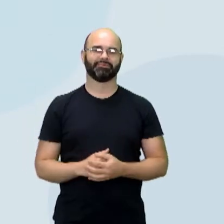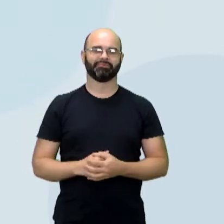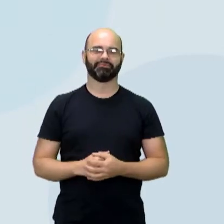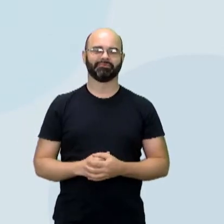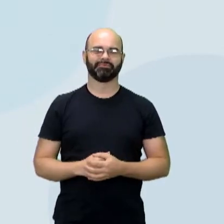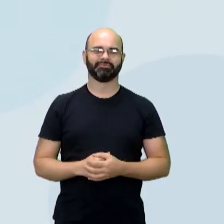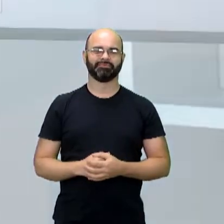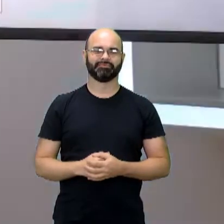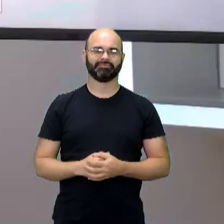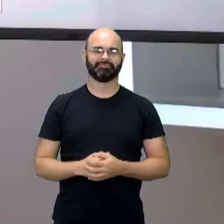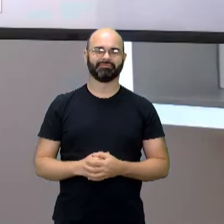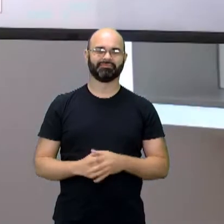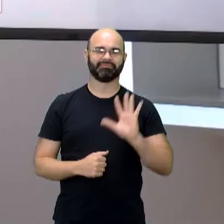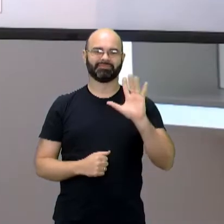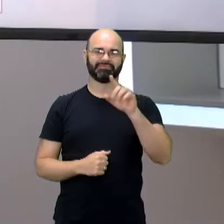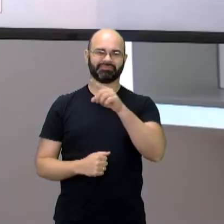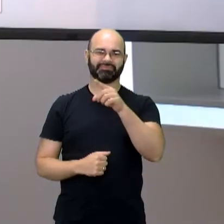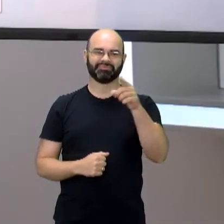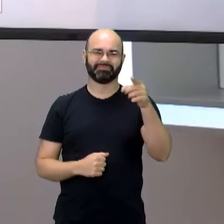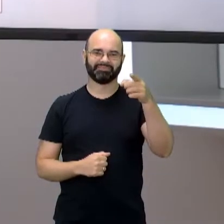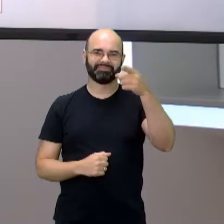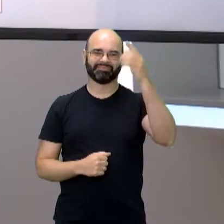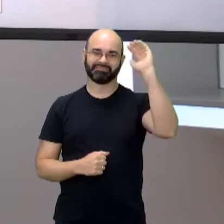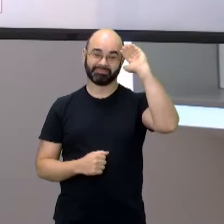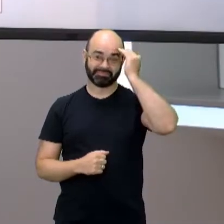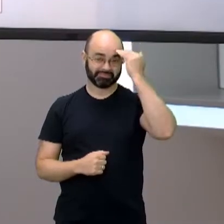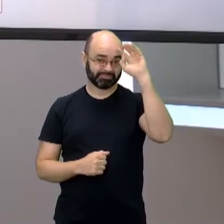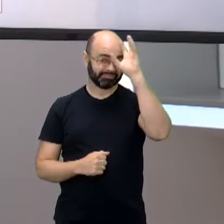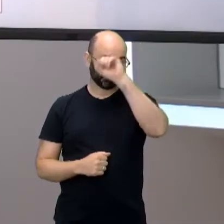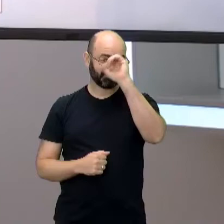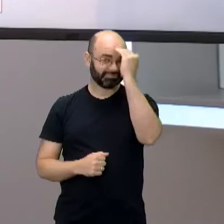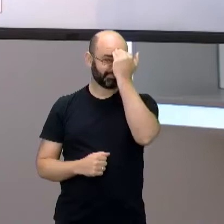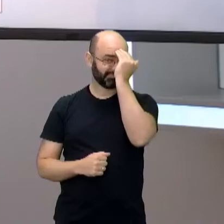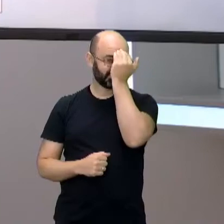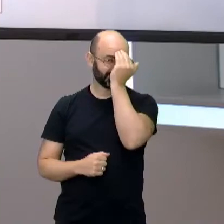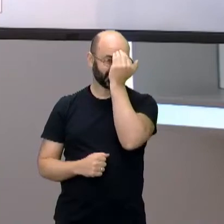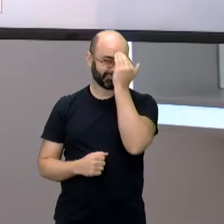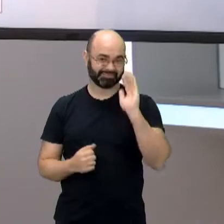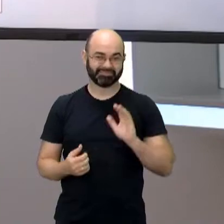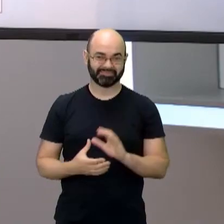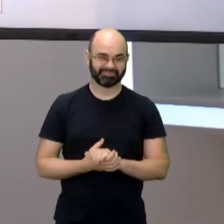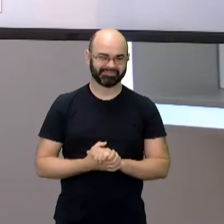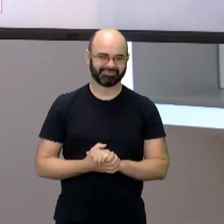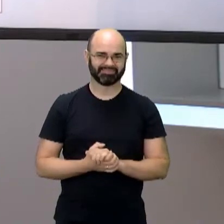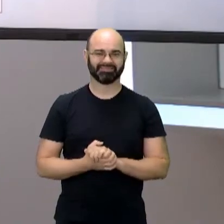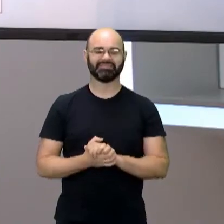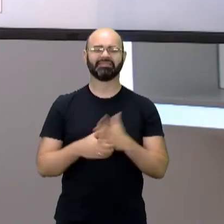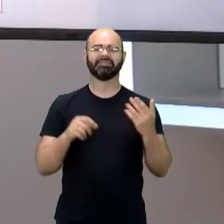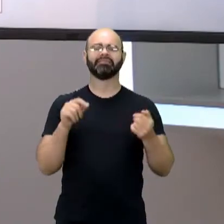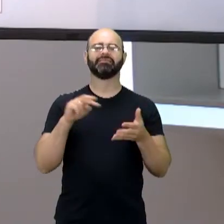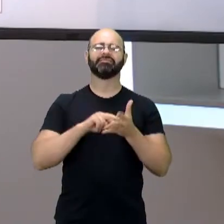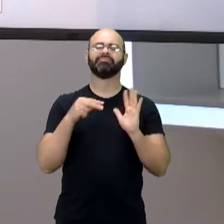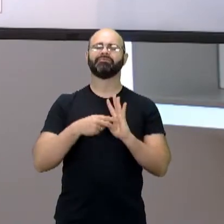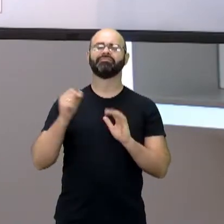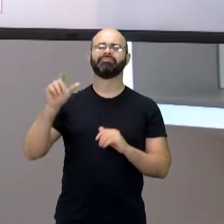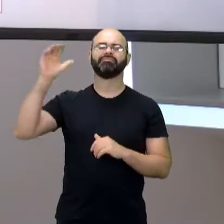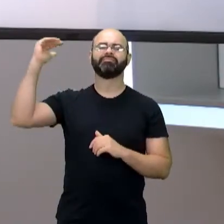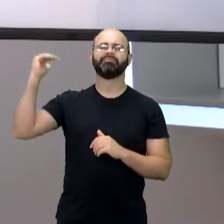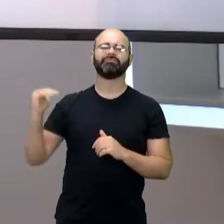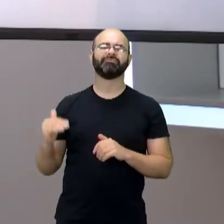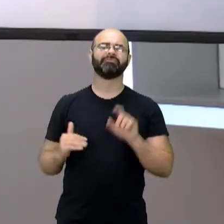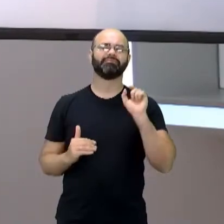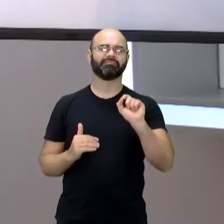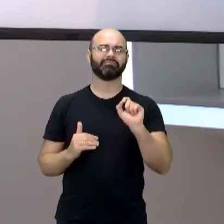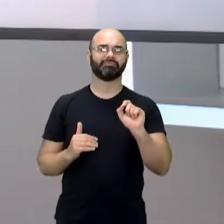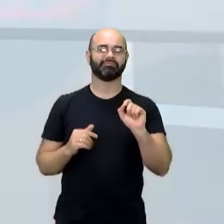mais. Acho que deu para pegar a ideia da música aí, né, gente? O que essa música está falando? O que ela está trazendo para a gente? Vamos